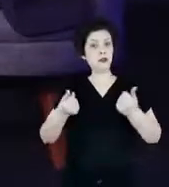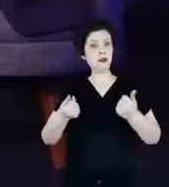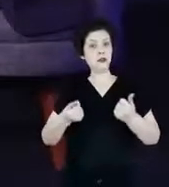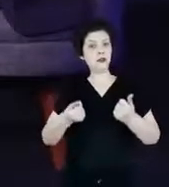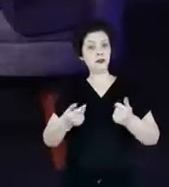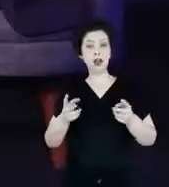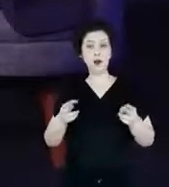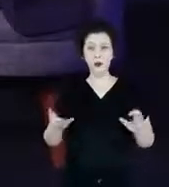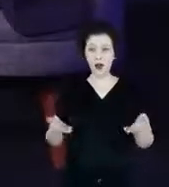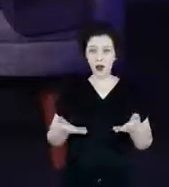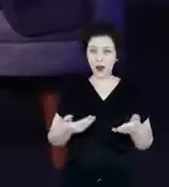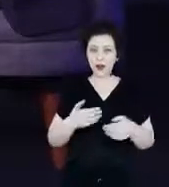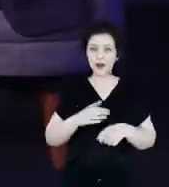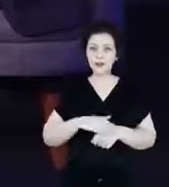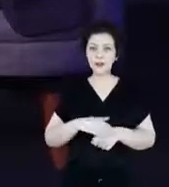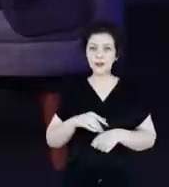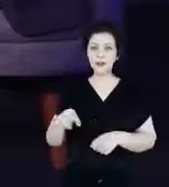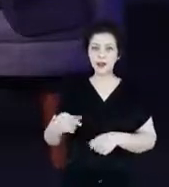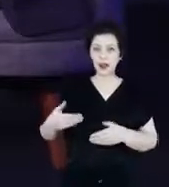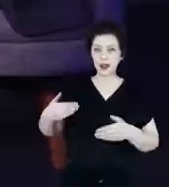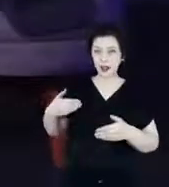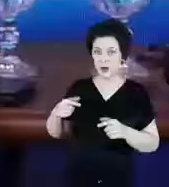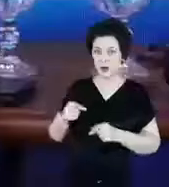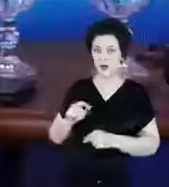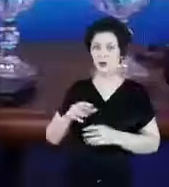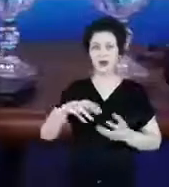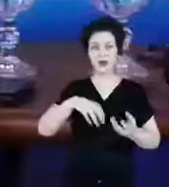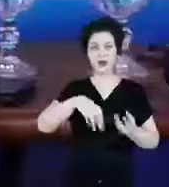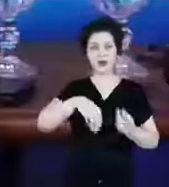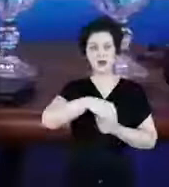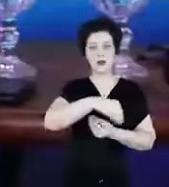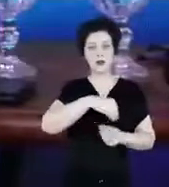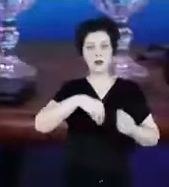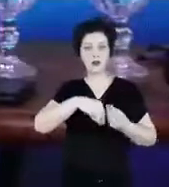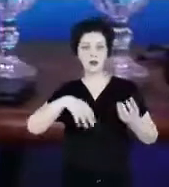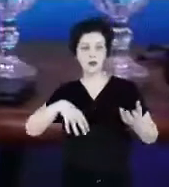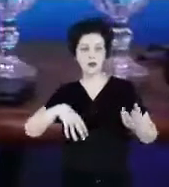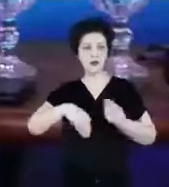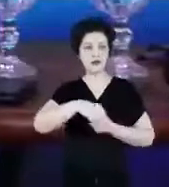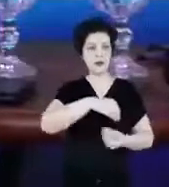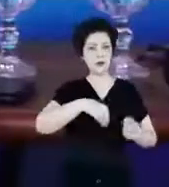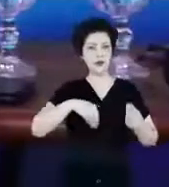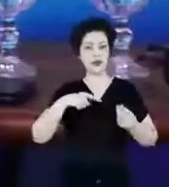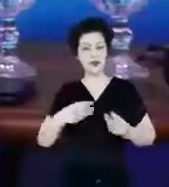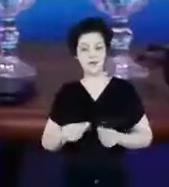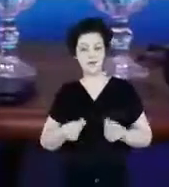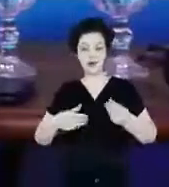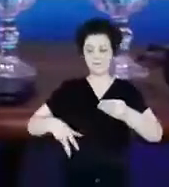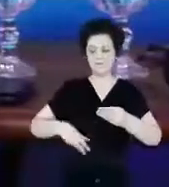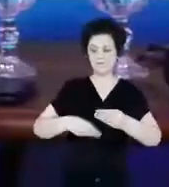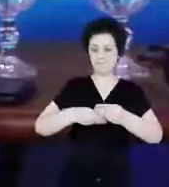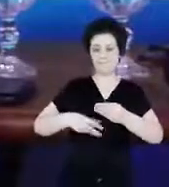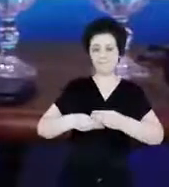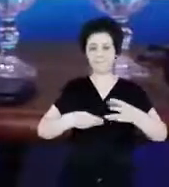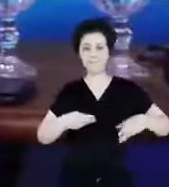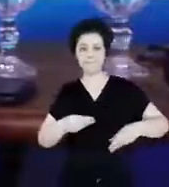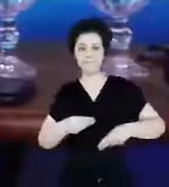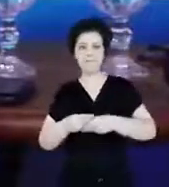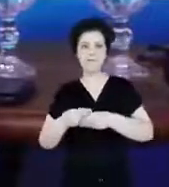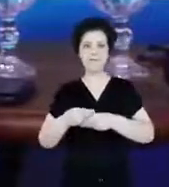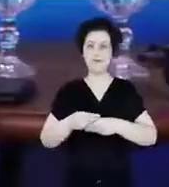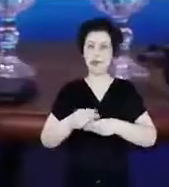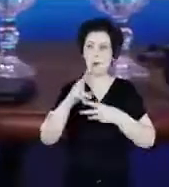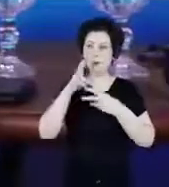agora no que diz respeito à geração híbrida. Ela dá mais eficiência, ela aumenta o potencial de geração e